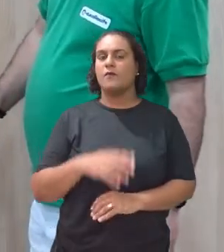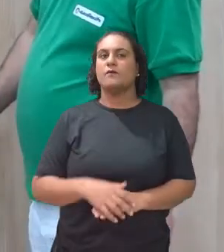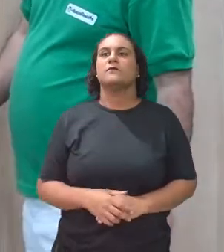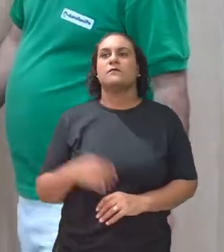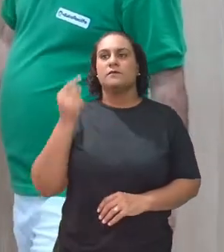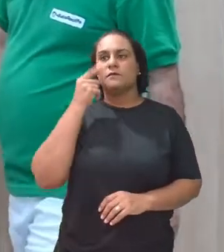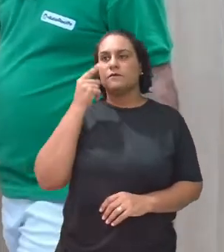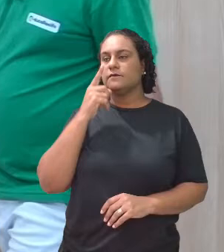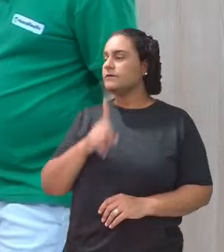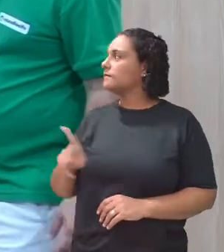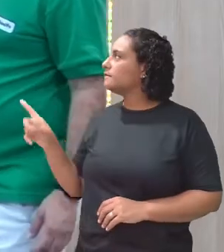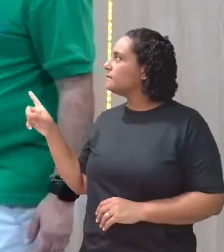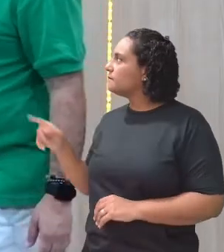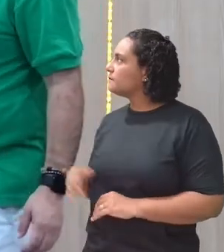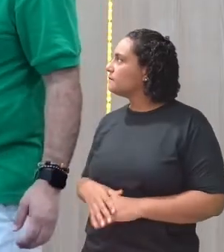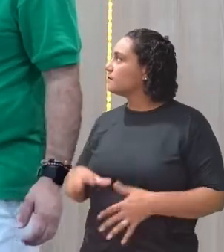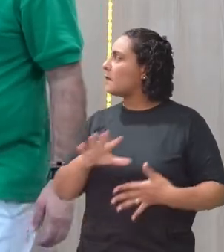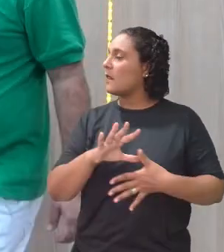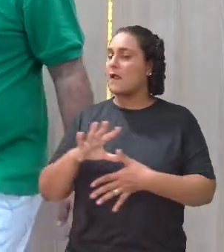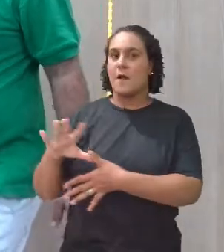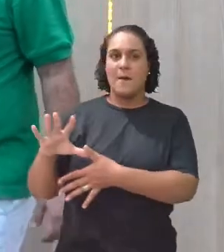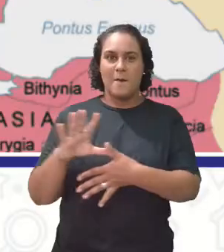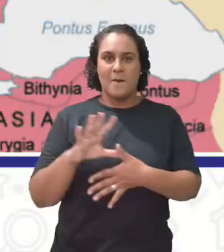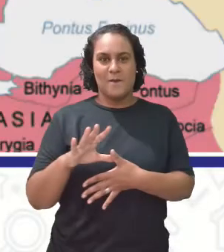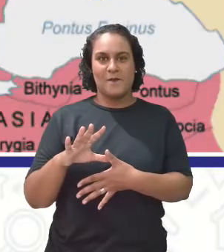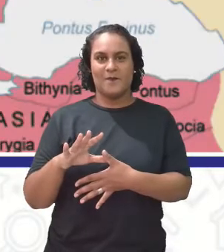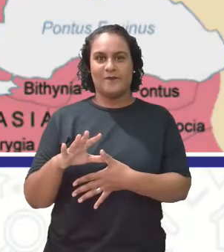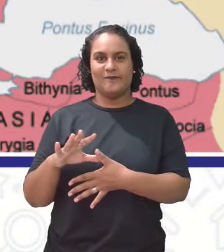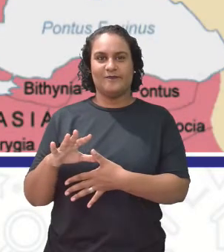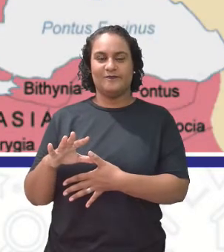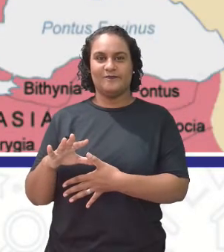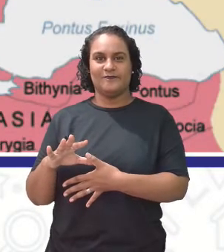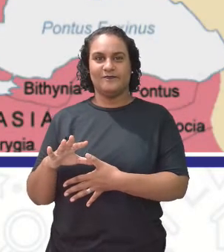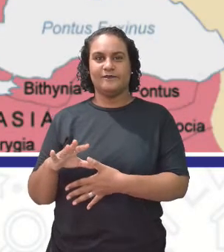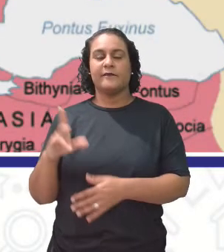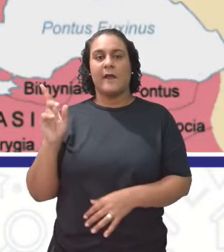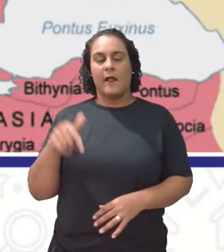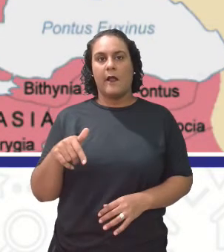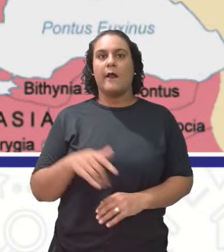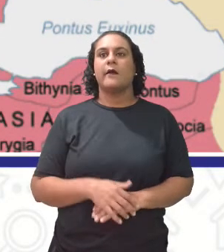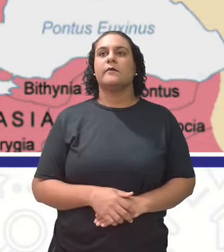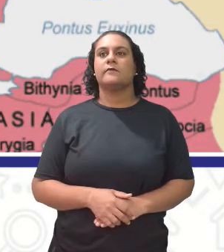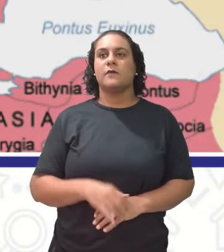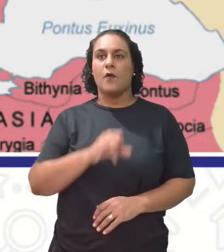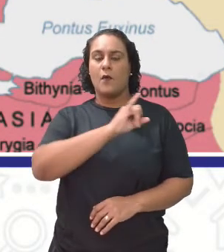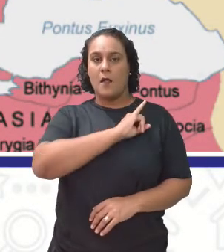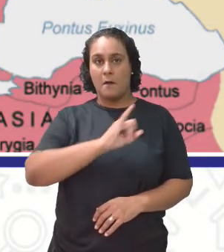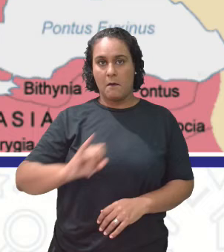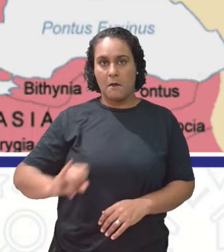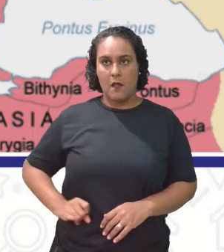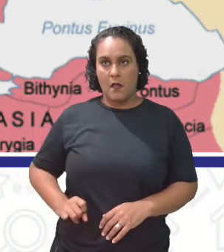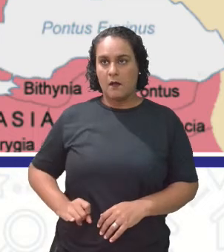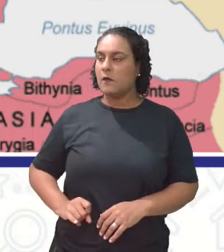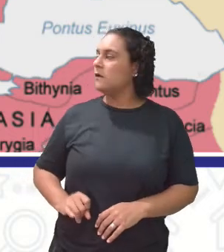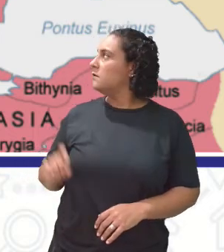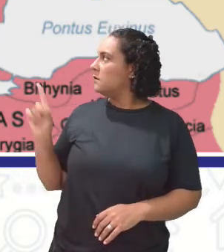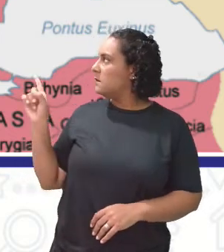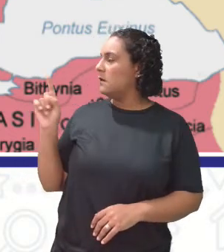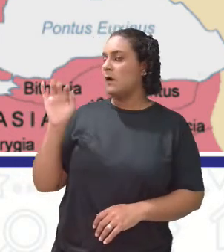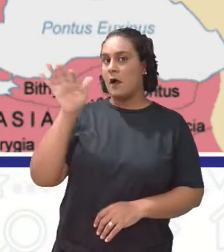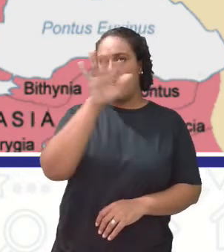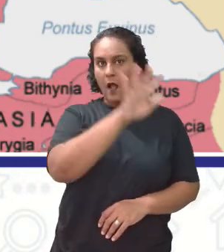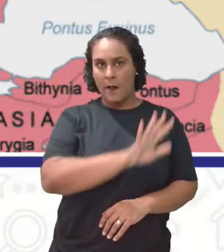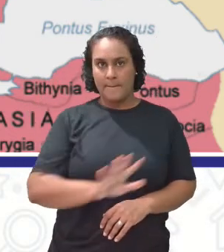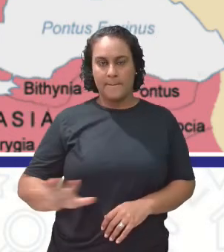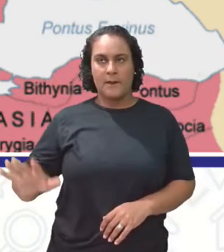ó, no mapa, observa aqui, ó. Então, aqui é a região do Império, né? Do Império Romano,